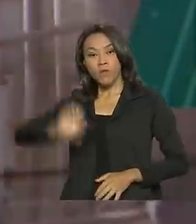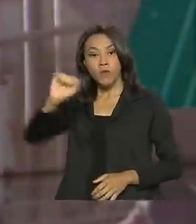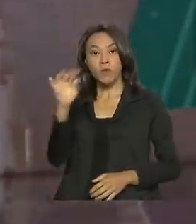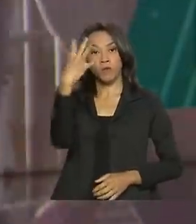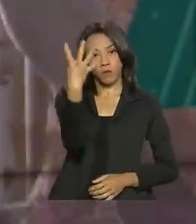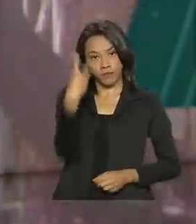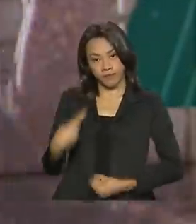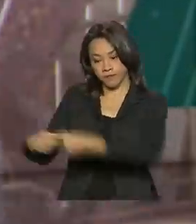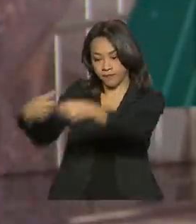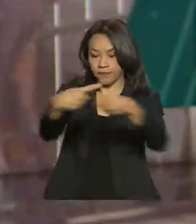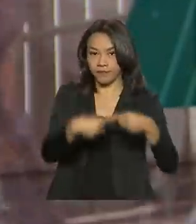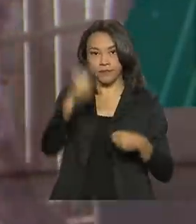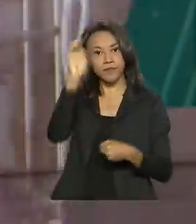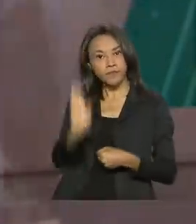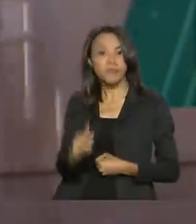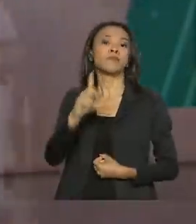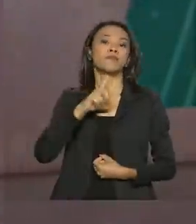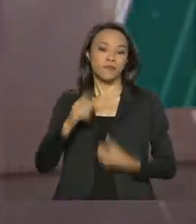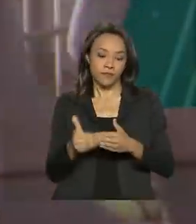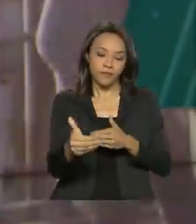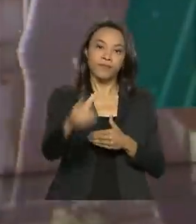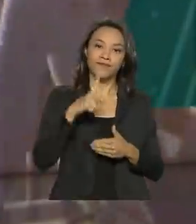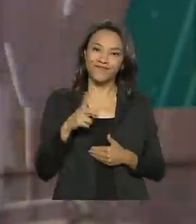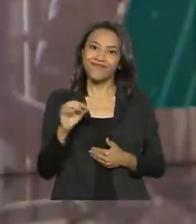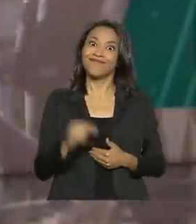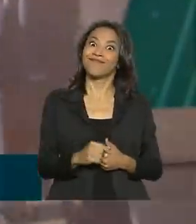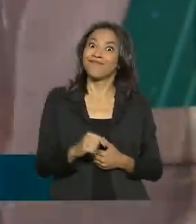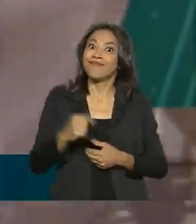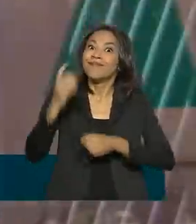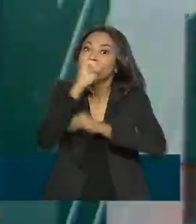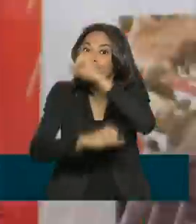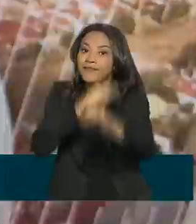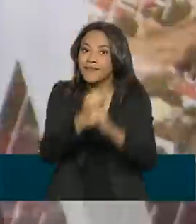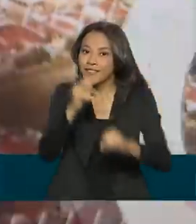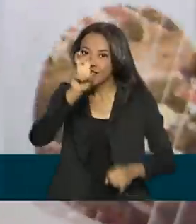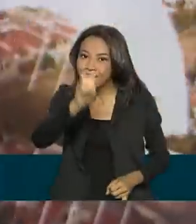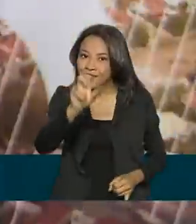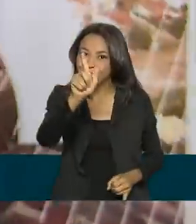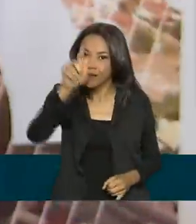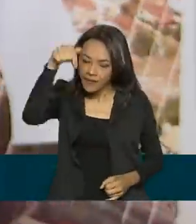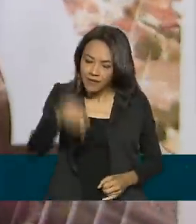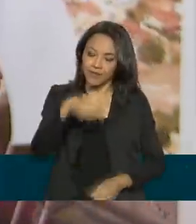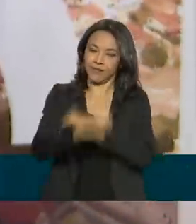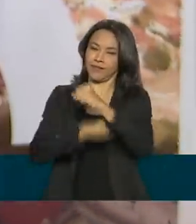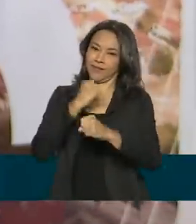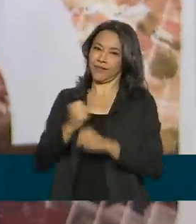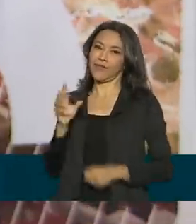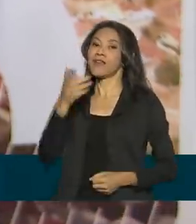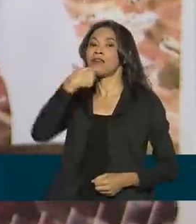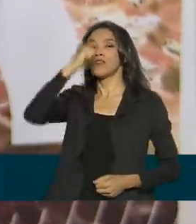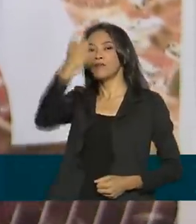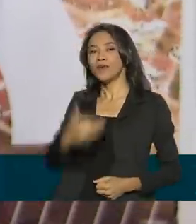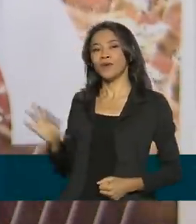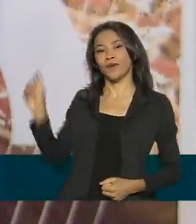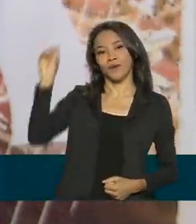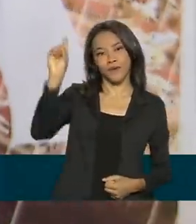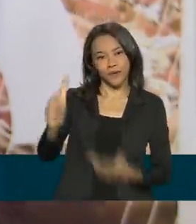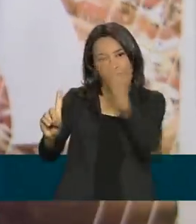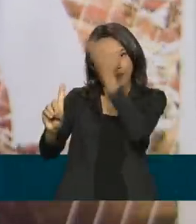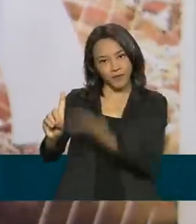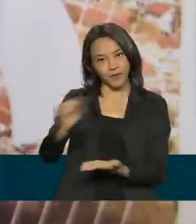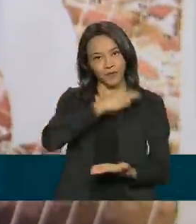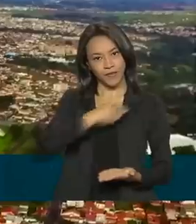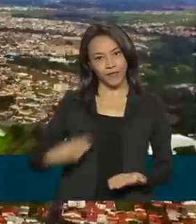4 cidades brasileiras já vão ter a internet 5G ainda este ano. A confirmação foi feita pelo ministro das Comunicações, Fábio